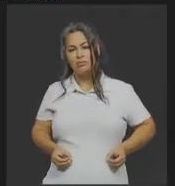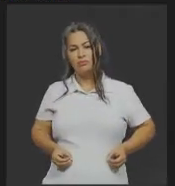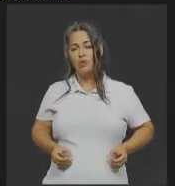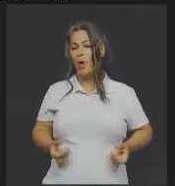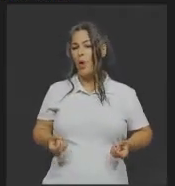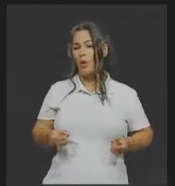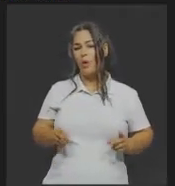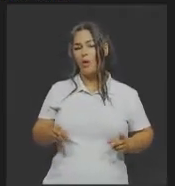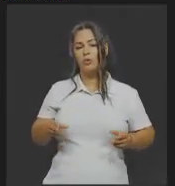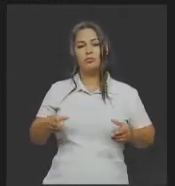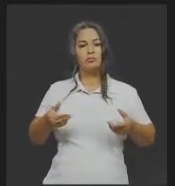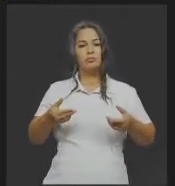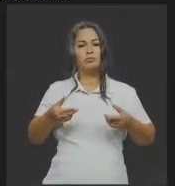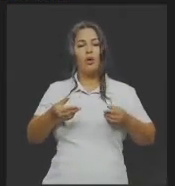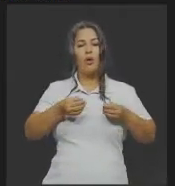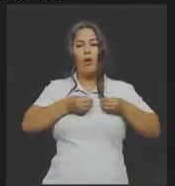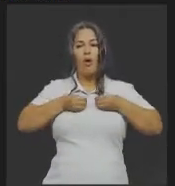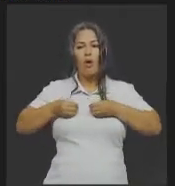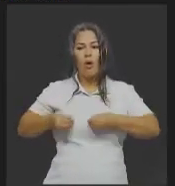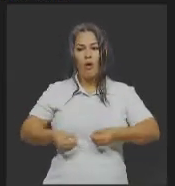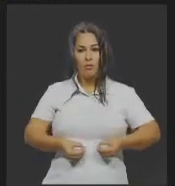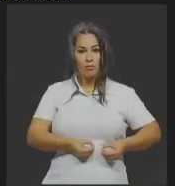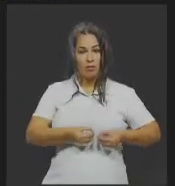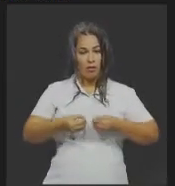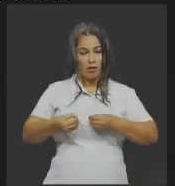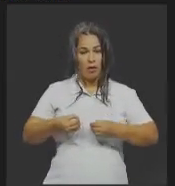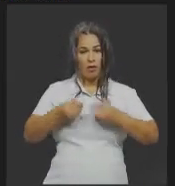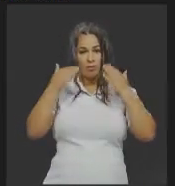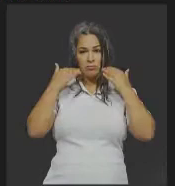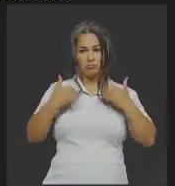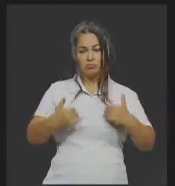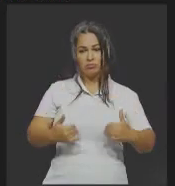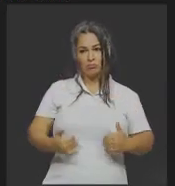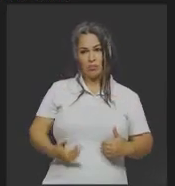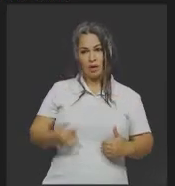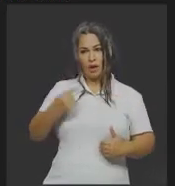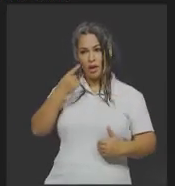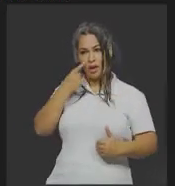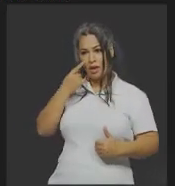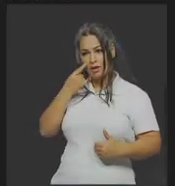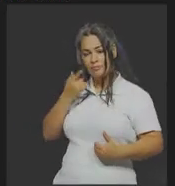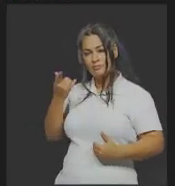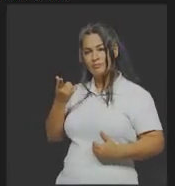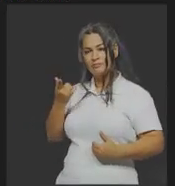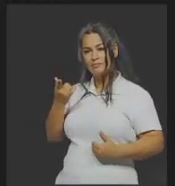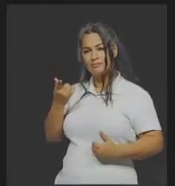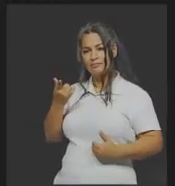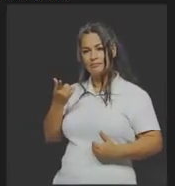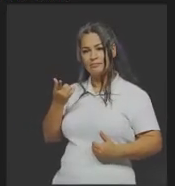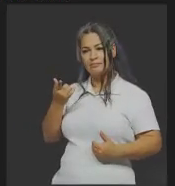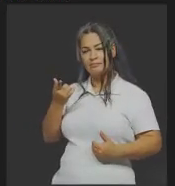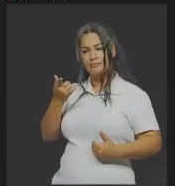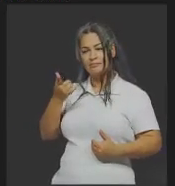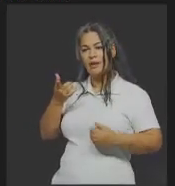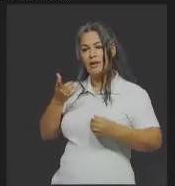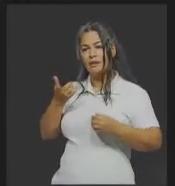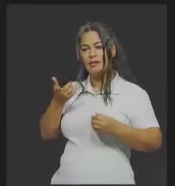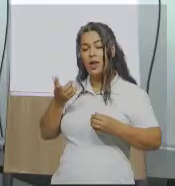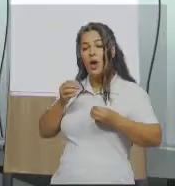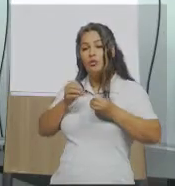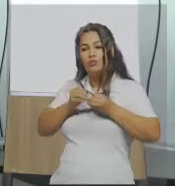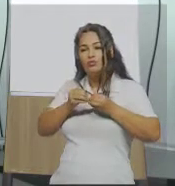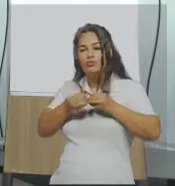receptores. Esses receptores são estruturas na membrana da célula que reconhecem especificamente cada